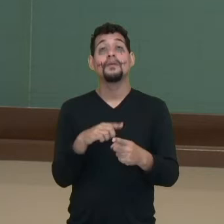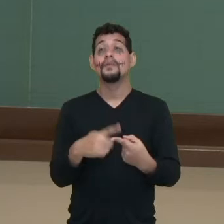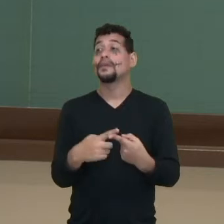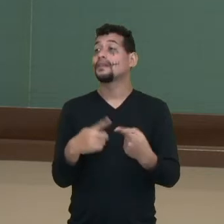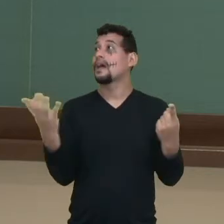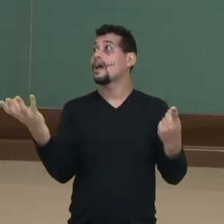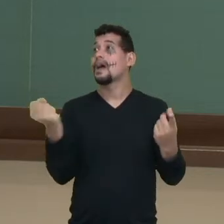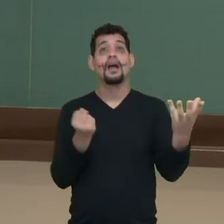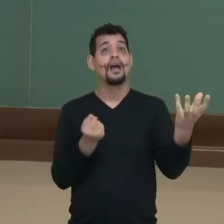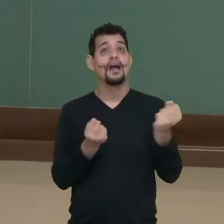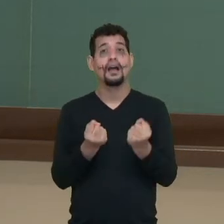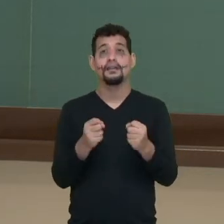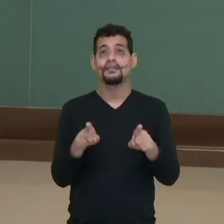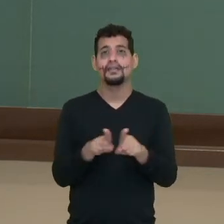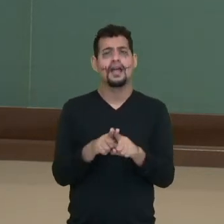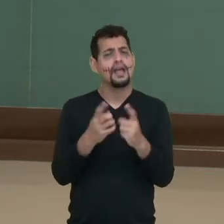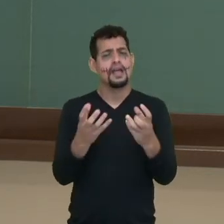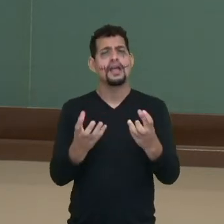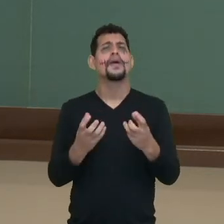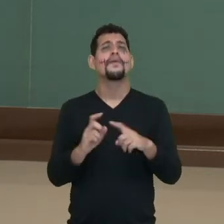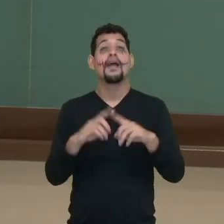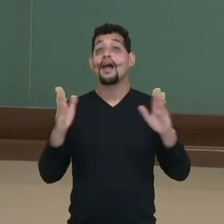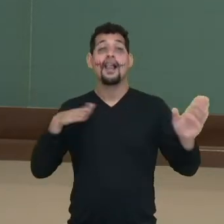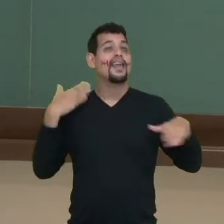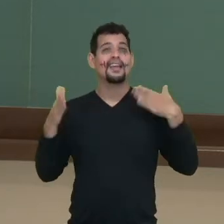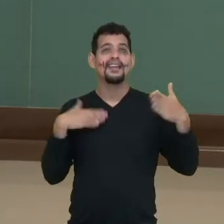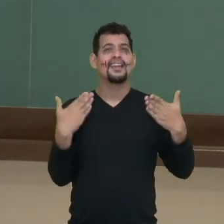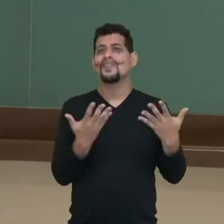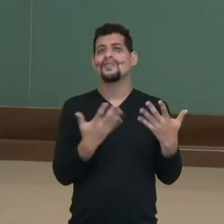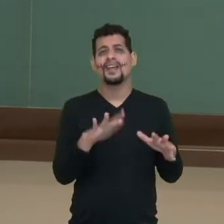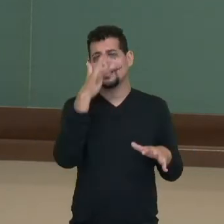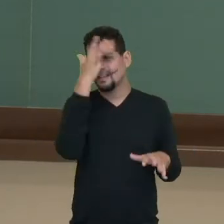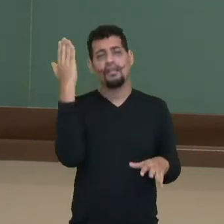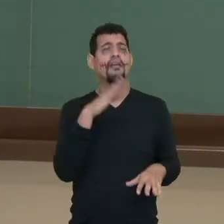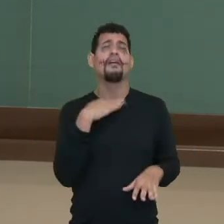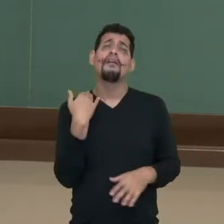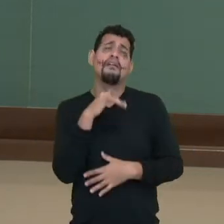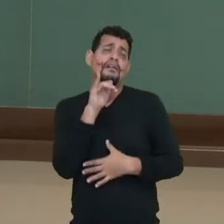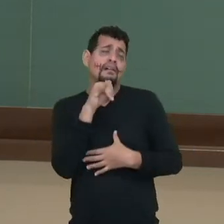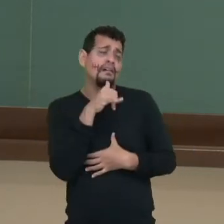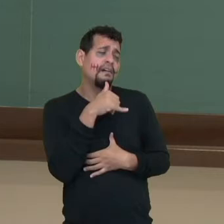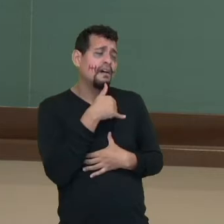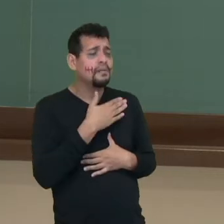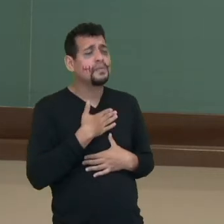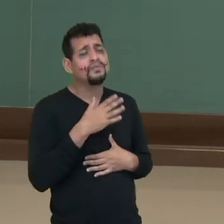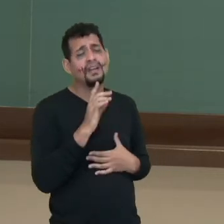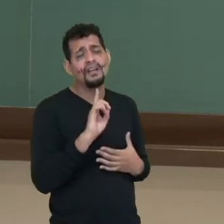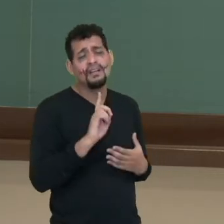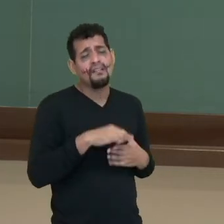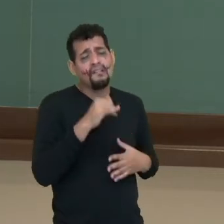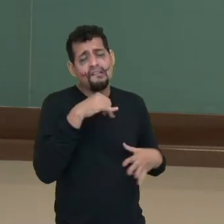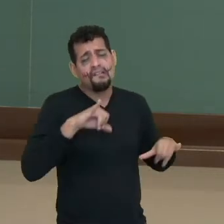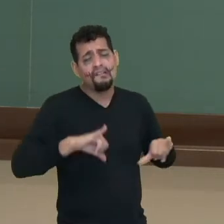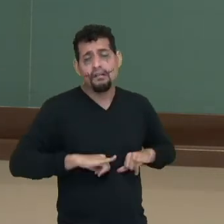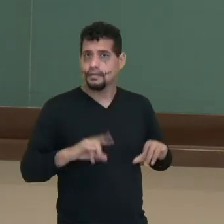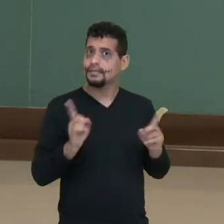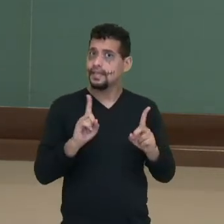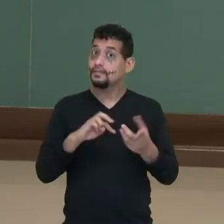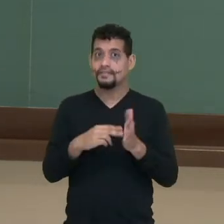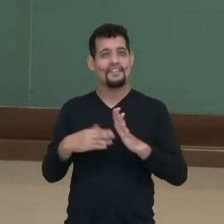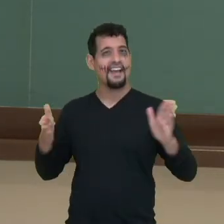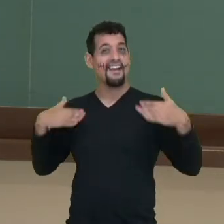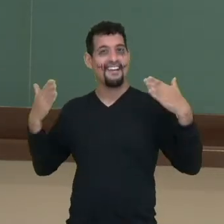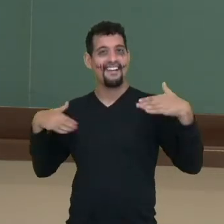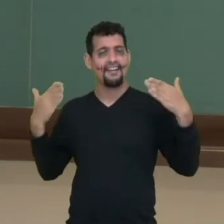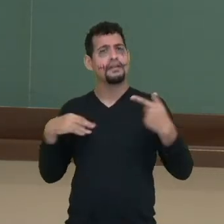recebendo. Eles querem receber com alegria, eles não querem que os mortos fiquem lá, ai, estão sofrendo. Então, para eles é uma alegria.